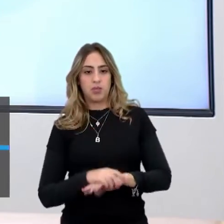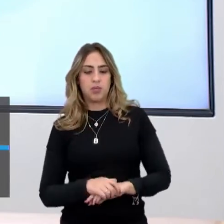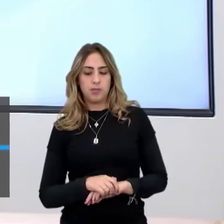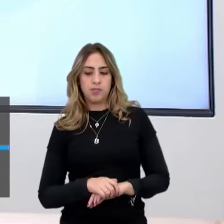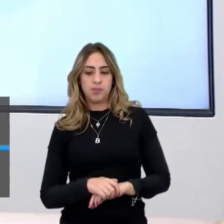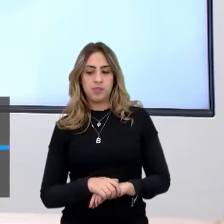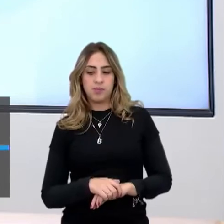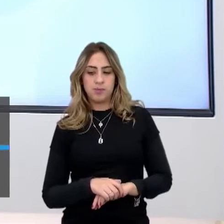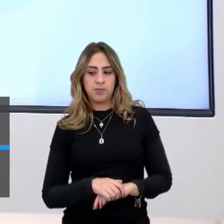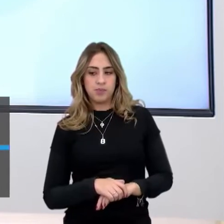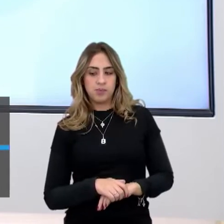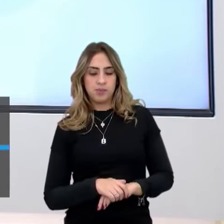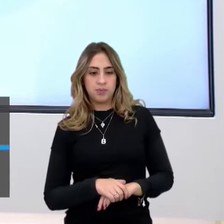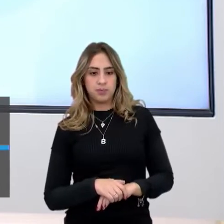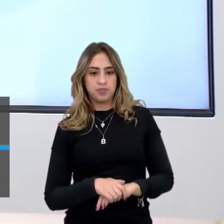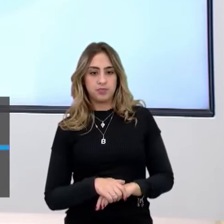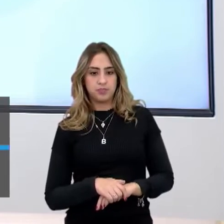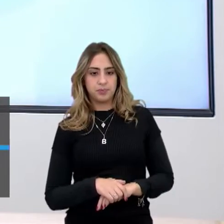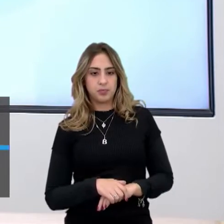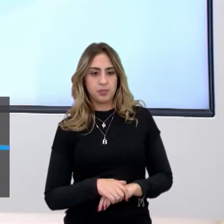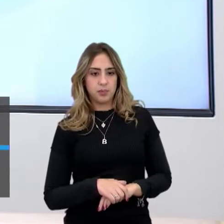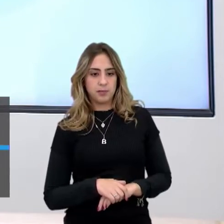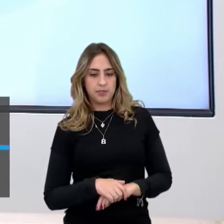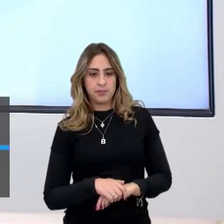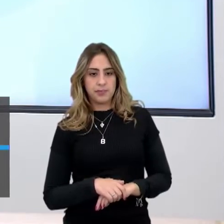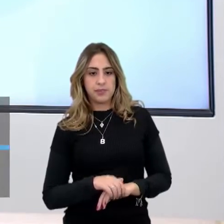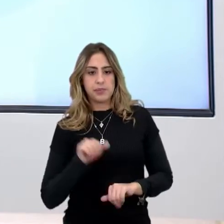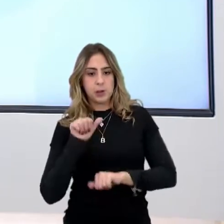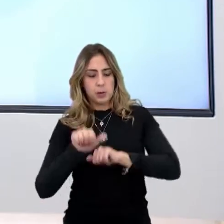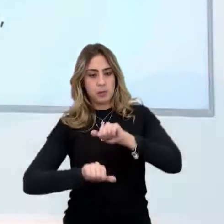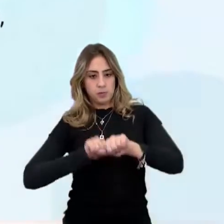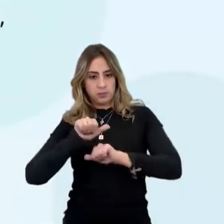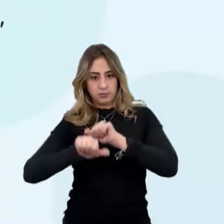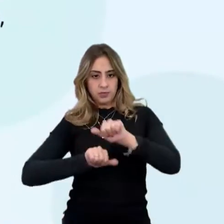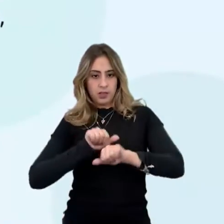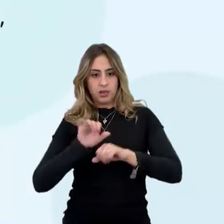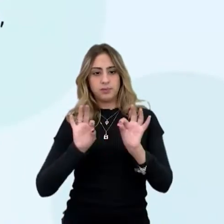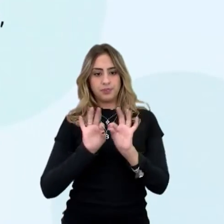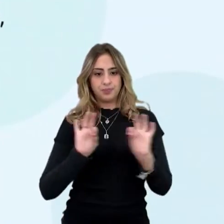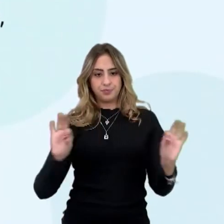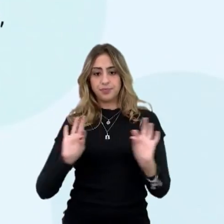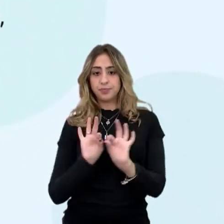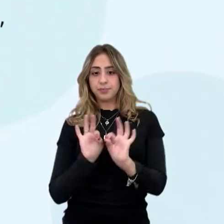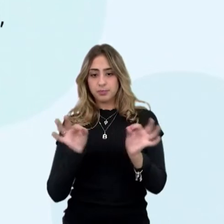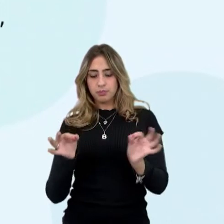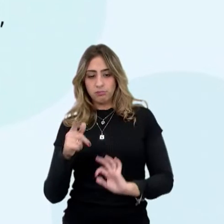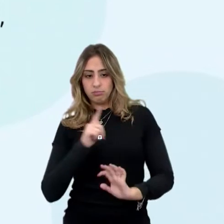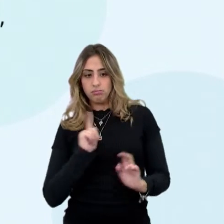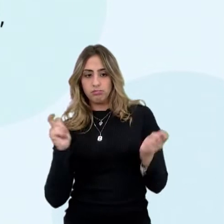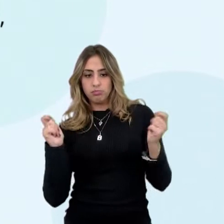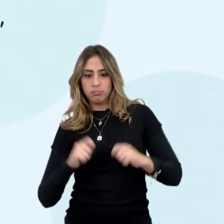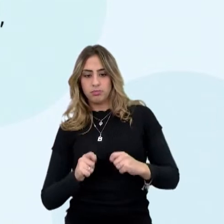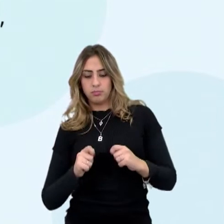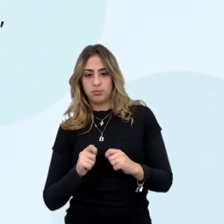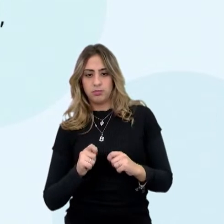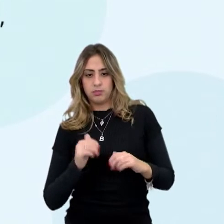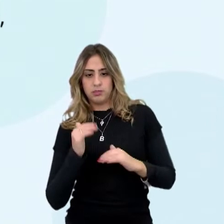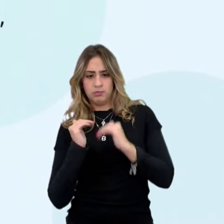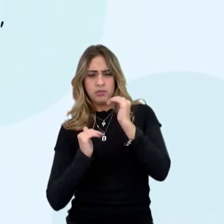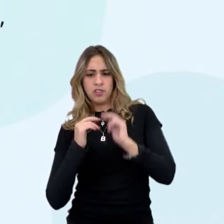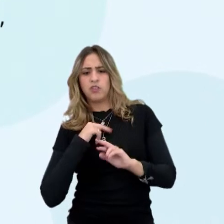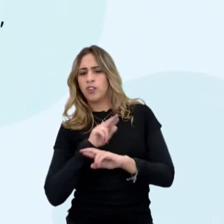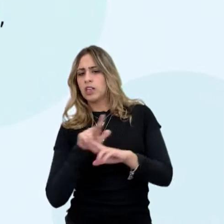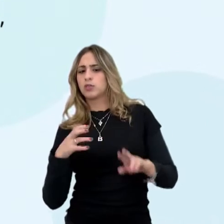né? O modelo de regressão linear simples, né, ele possibilita a realização de estimativas em vários